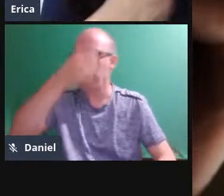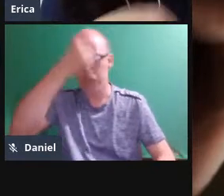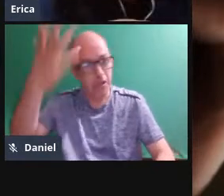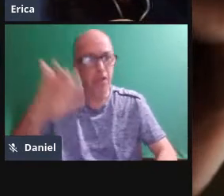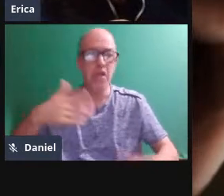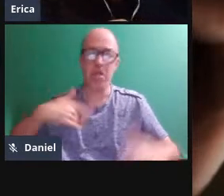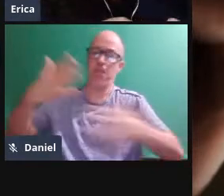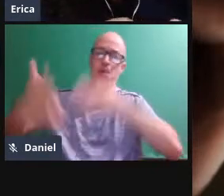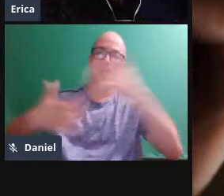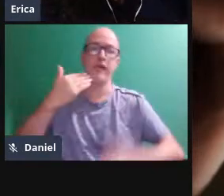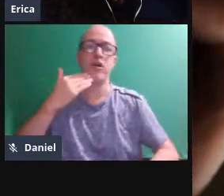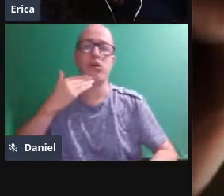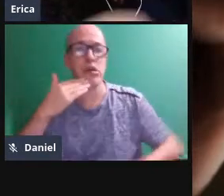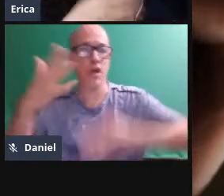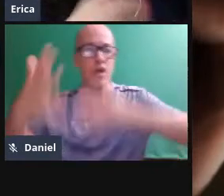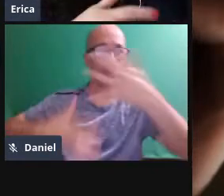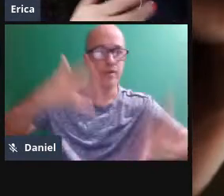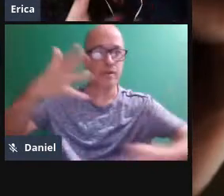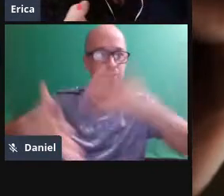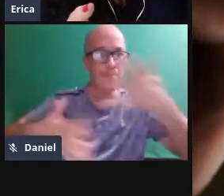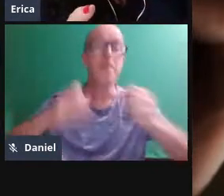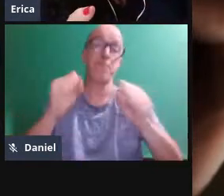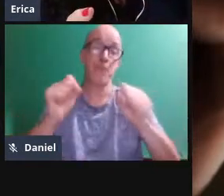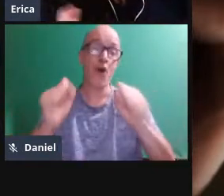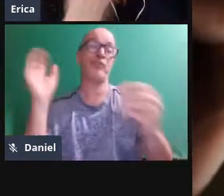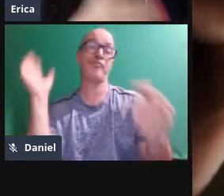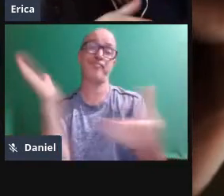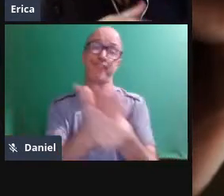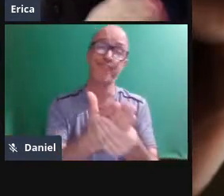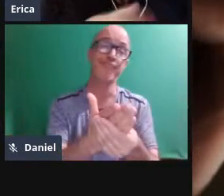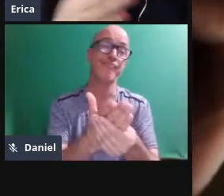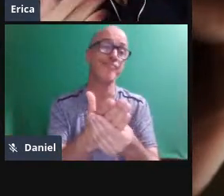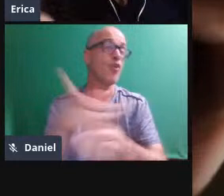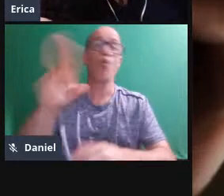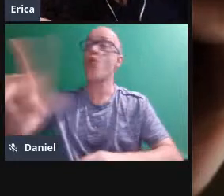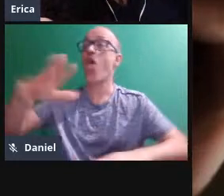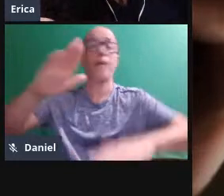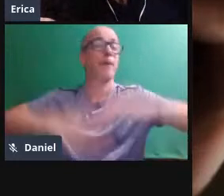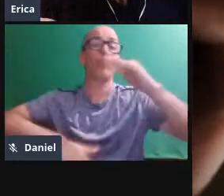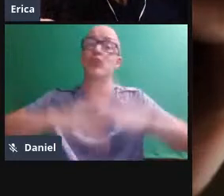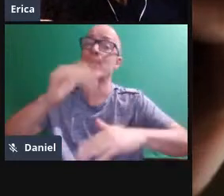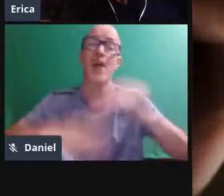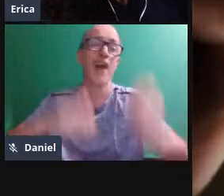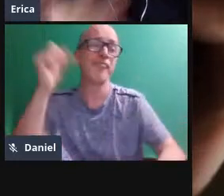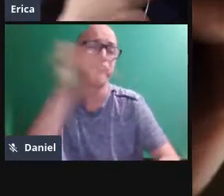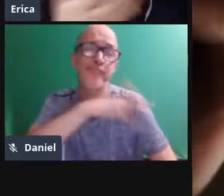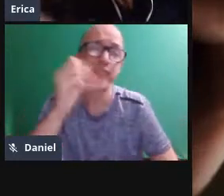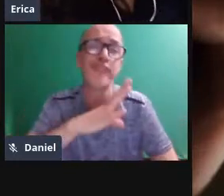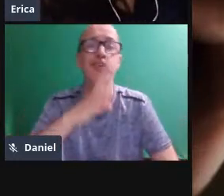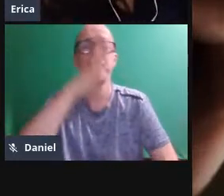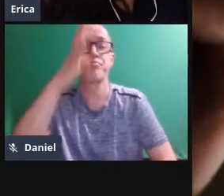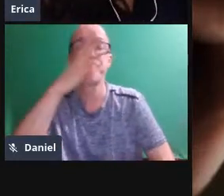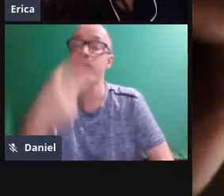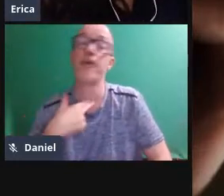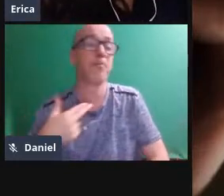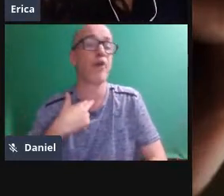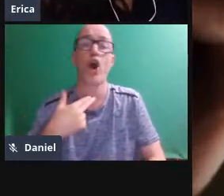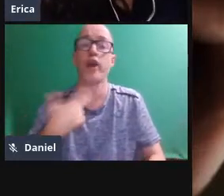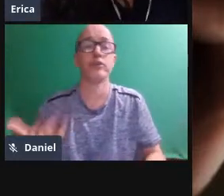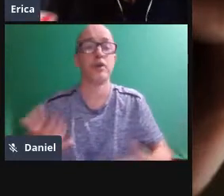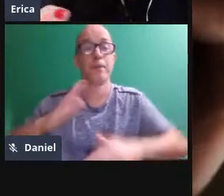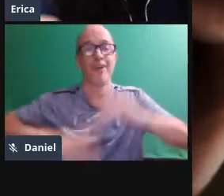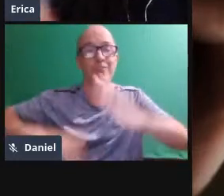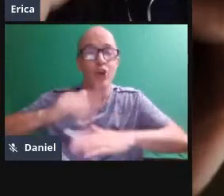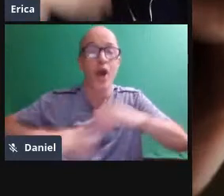na televisão, nós temos, os políticos e vereadores, e tem algumas pessoas que vão lá interpretar e não sabem perfeitamente língua